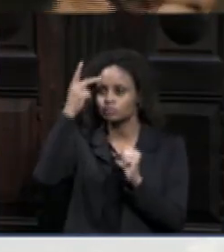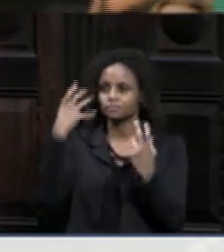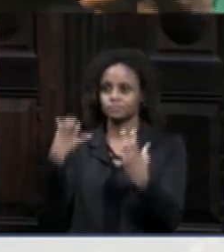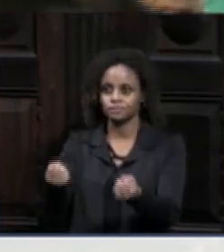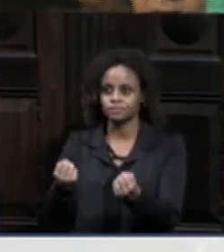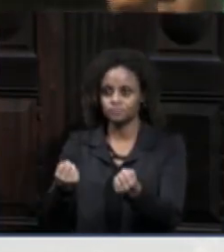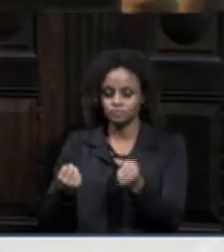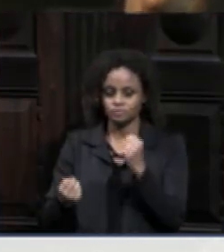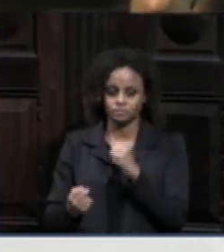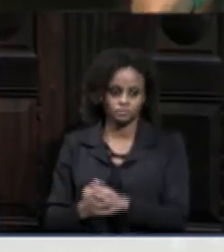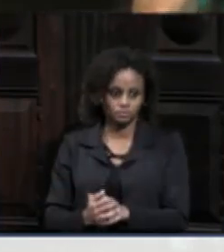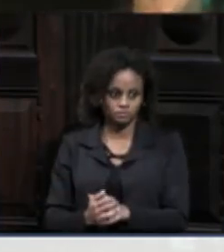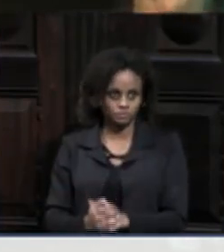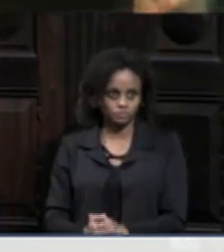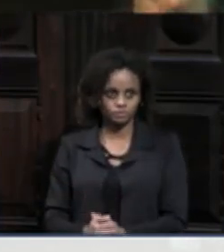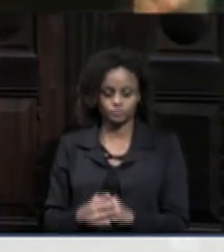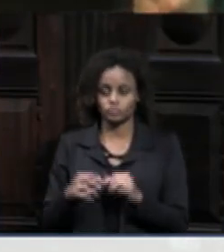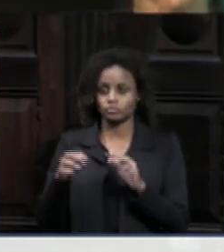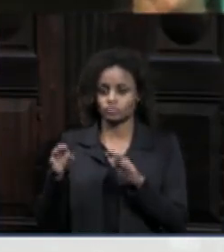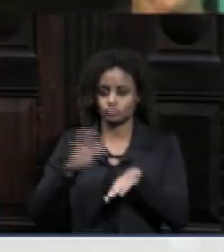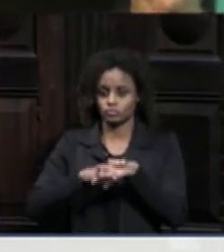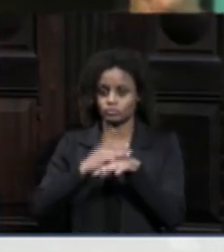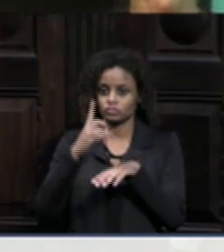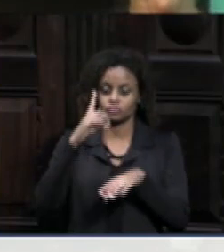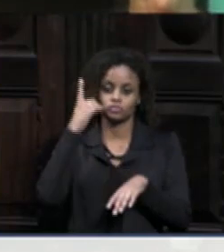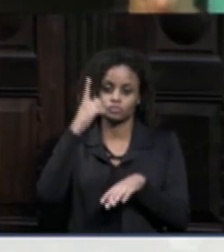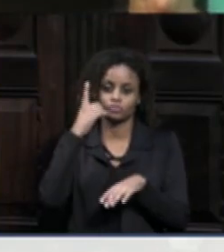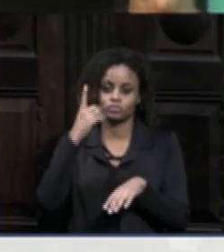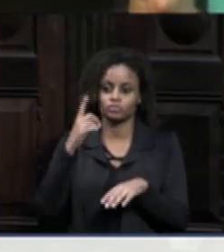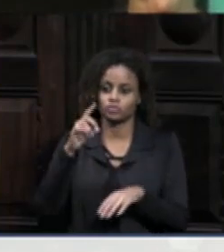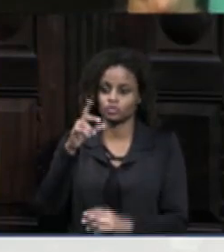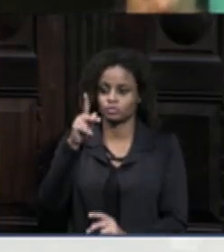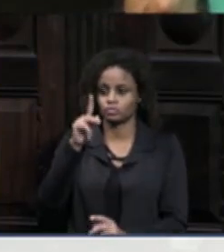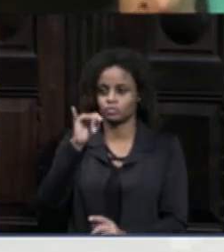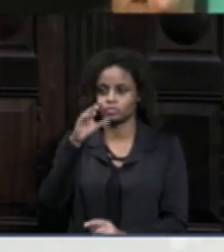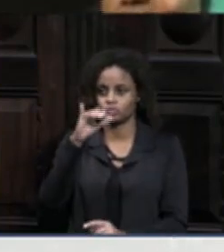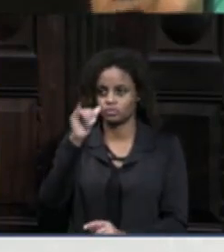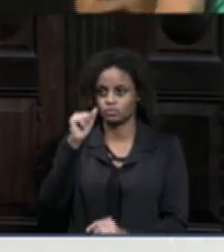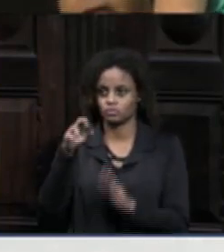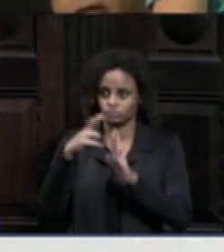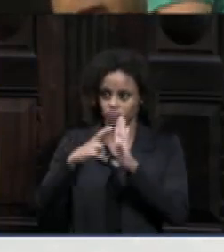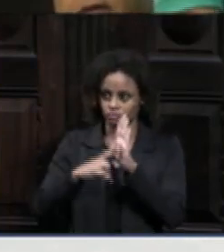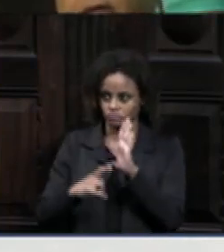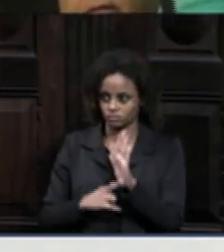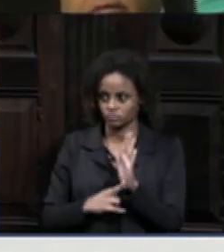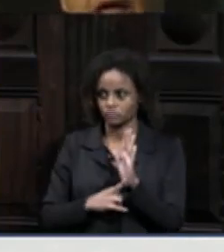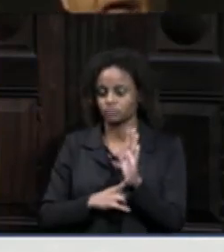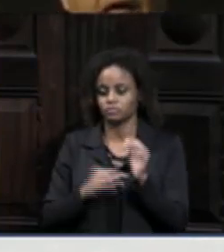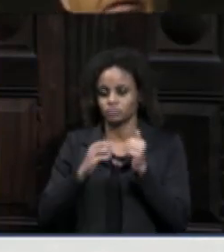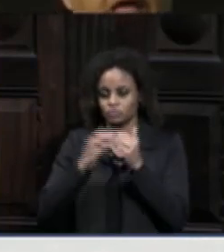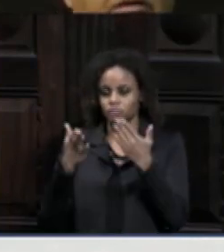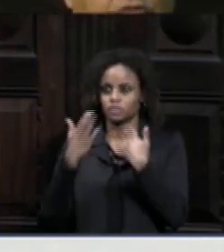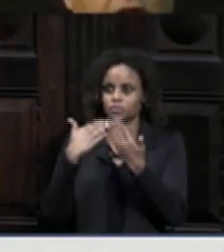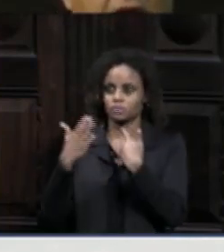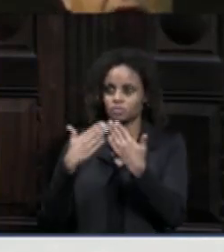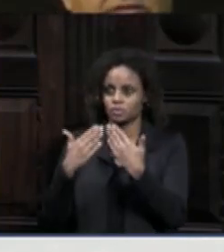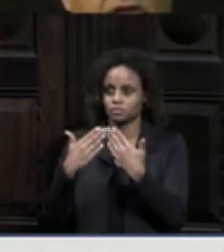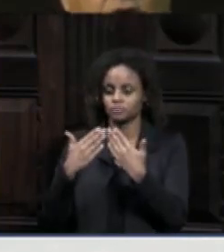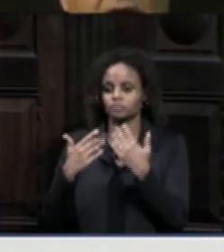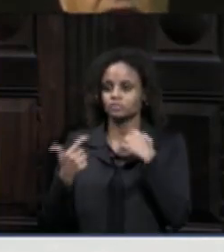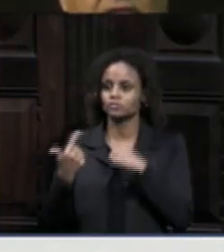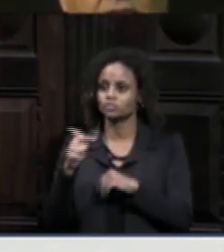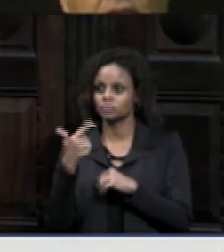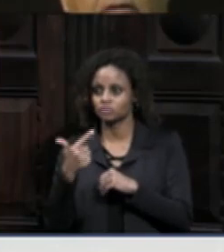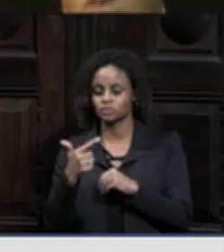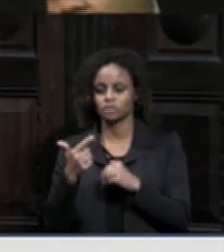e Controle, favorável. Relatores, deputado Rafael Pisciani, Iranildo Campos e Luiz Paulo. Em discussão. Não havendo ninguém queira